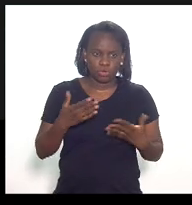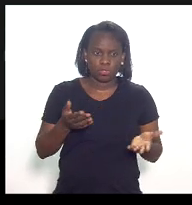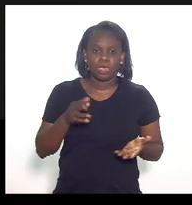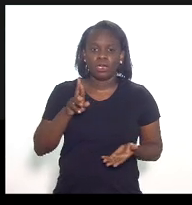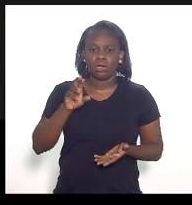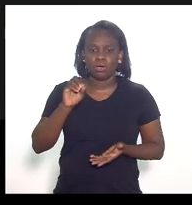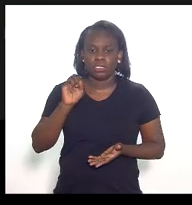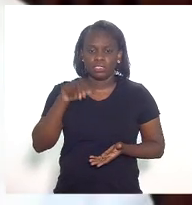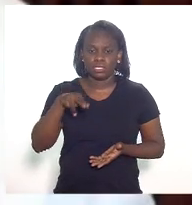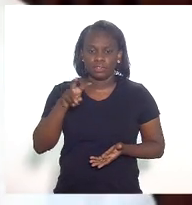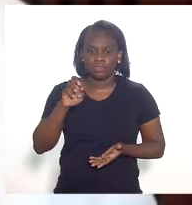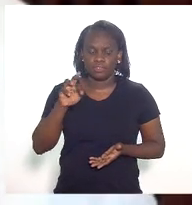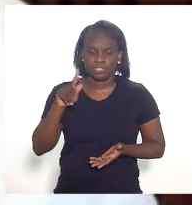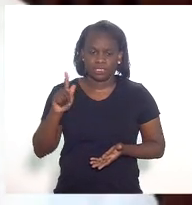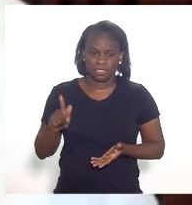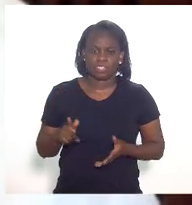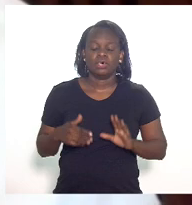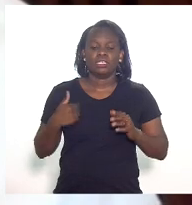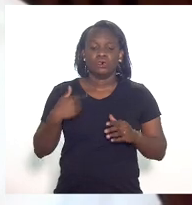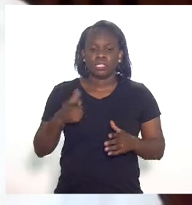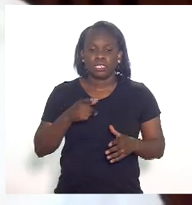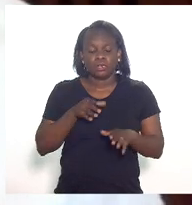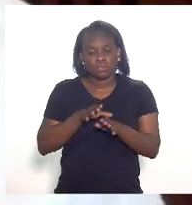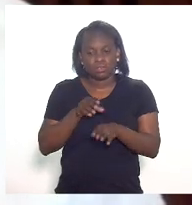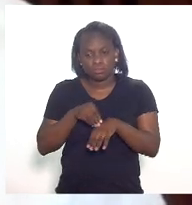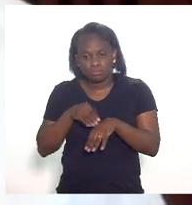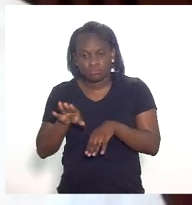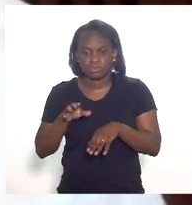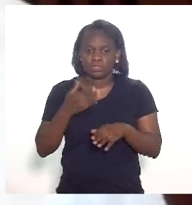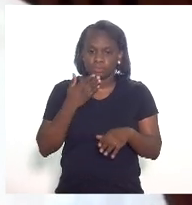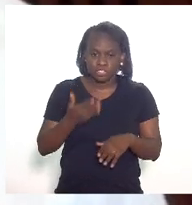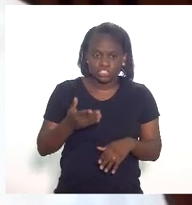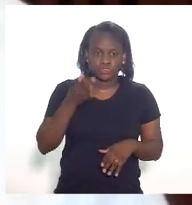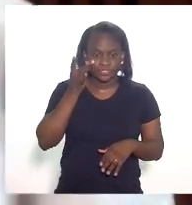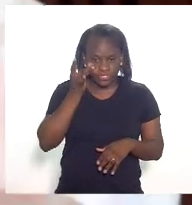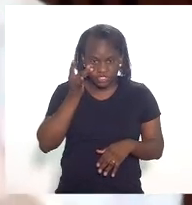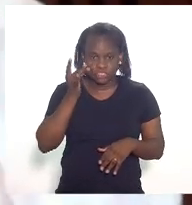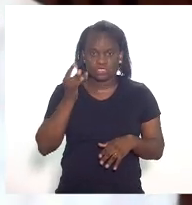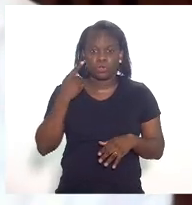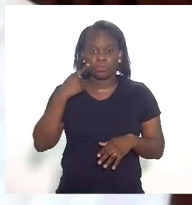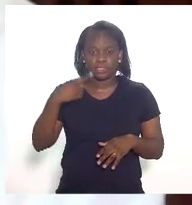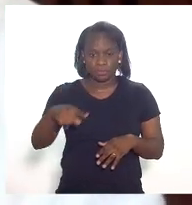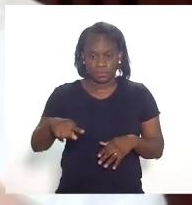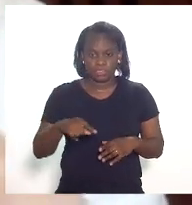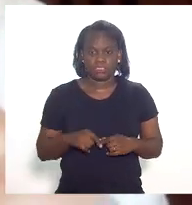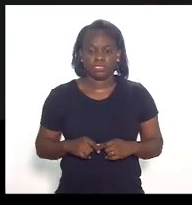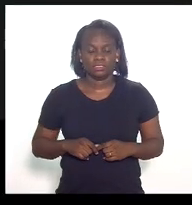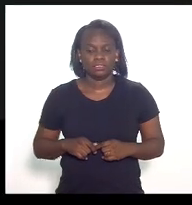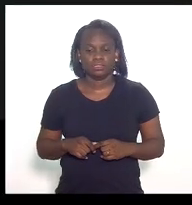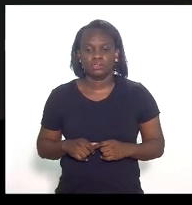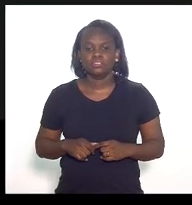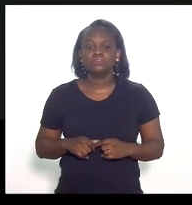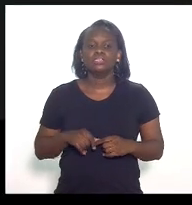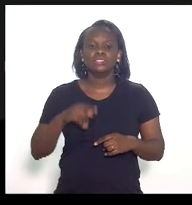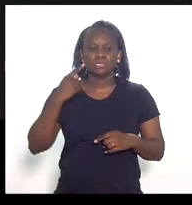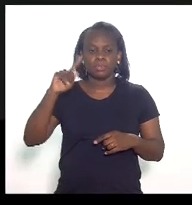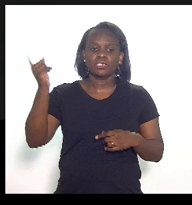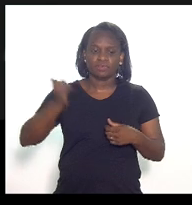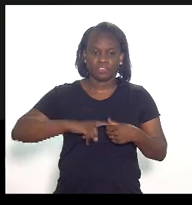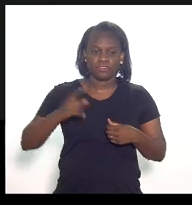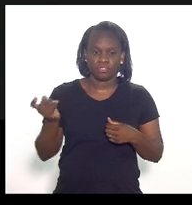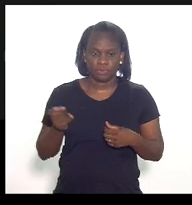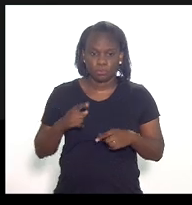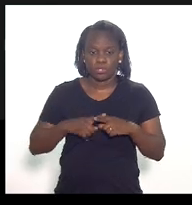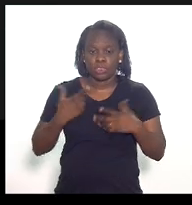Rosenberg, eu tenho uma recomendação. Deputado Luiz Paulo, eu quero pedir a Vossa Excelência. Eu vou pedir vistas por uma semana. Volto semana que vem. Eu